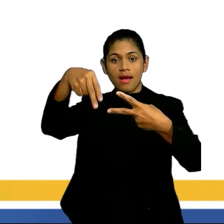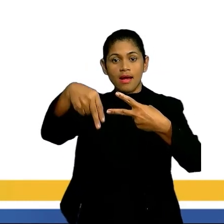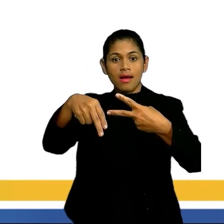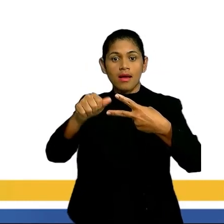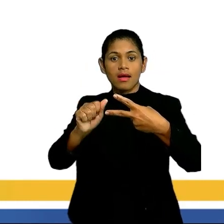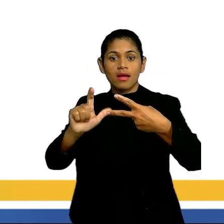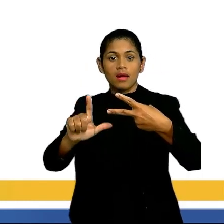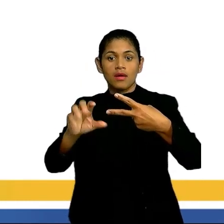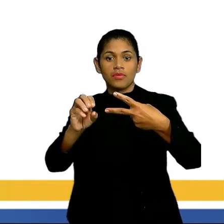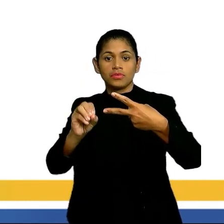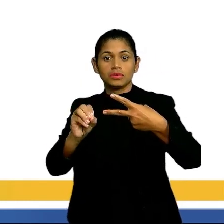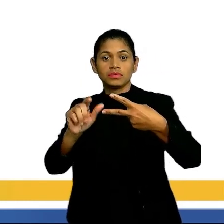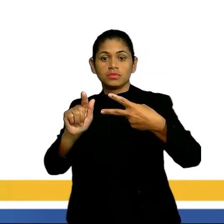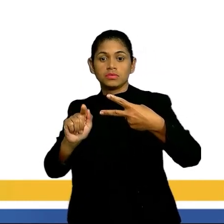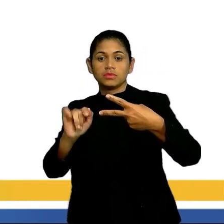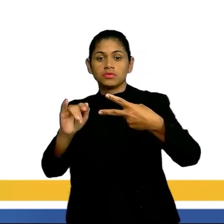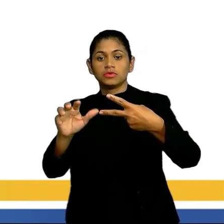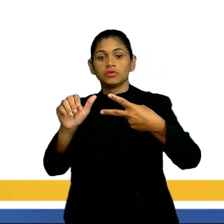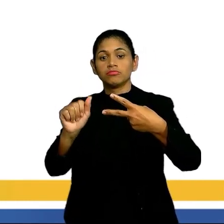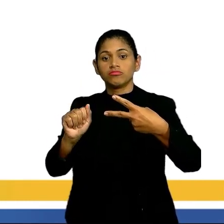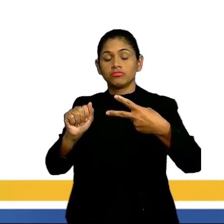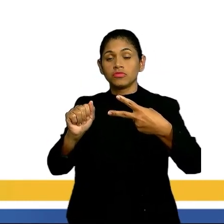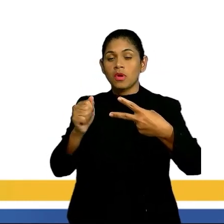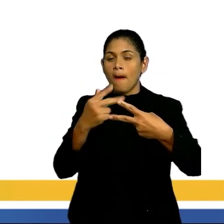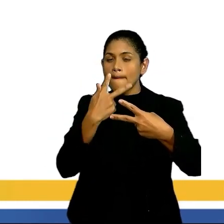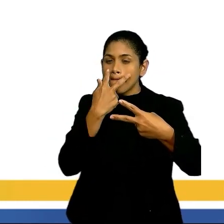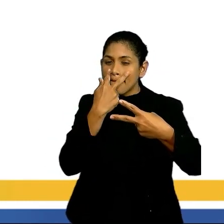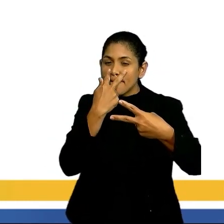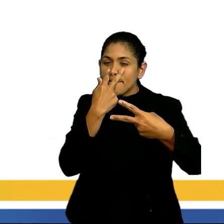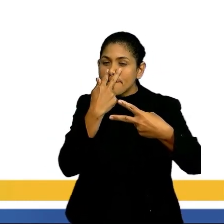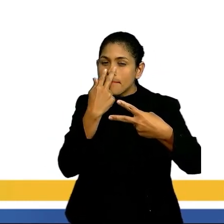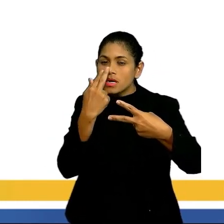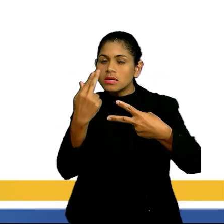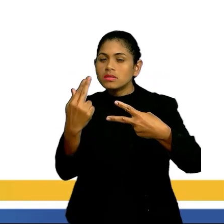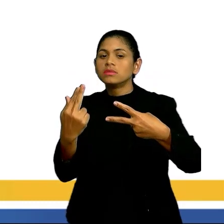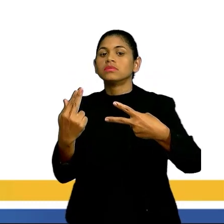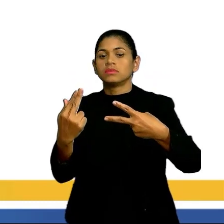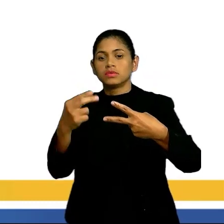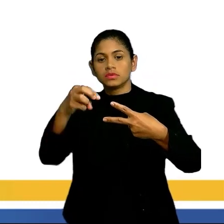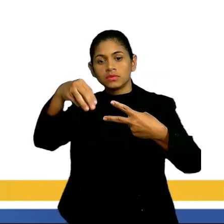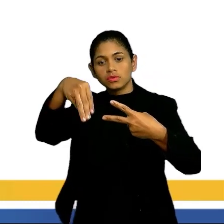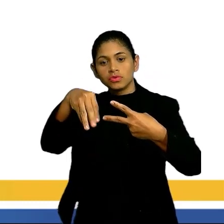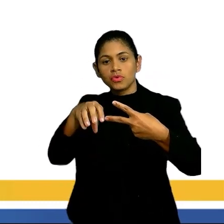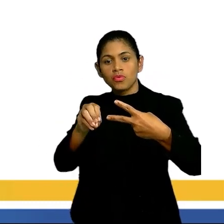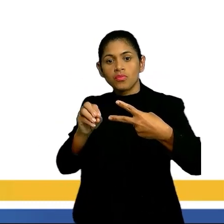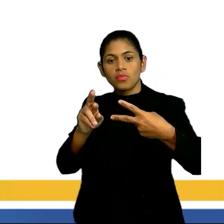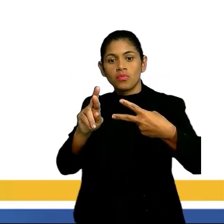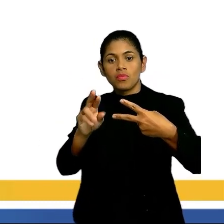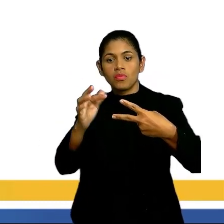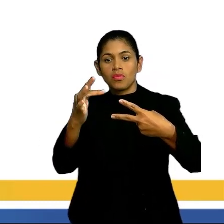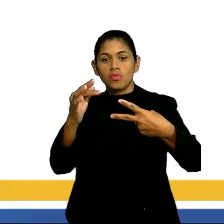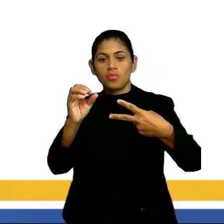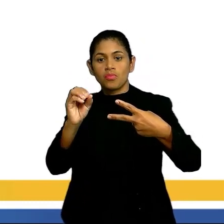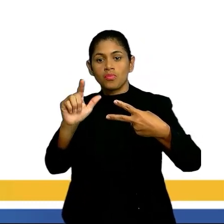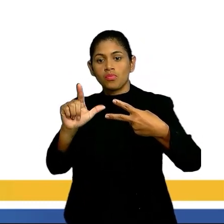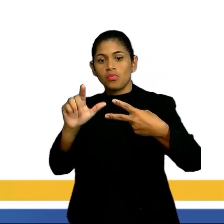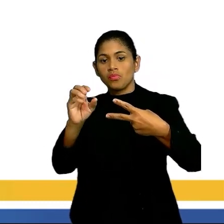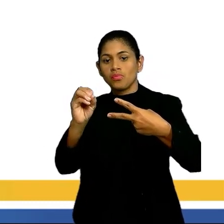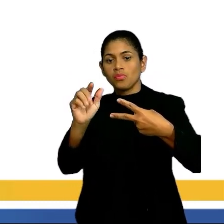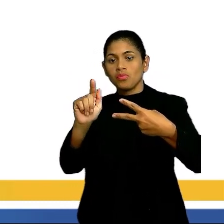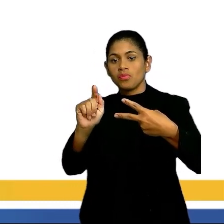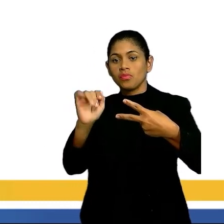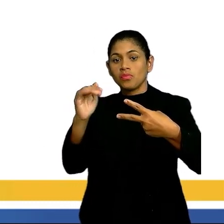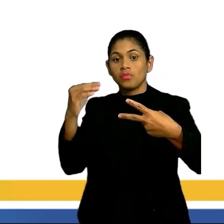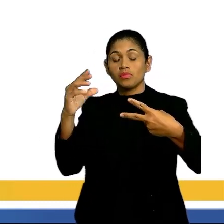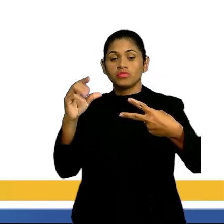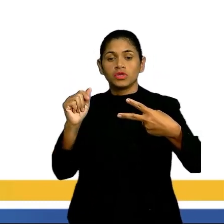morfológica entre estruturas de seres vivos, que realizam as mesmas funções, mas que diferem